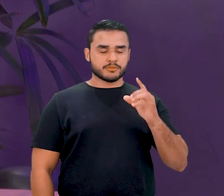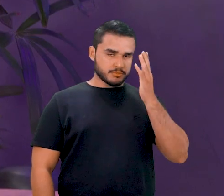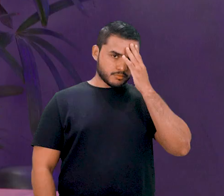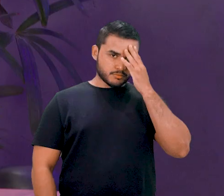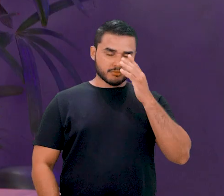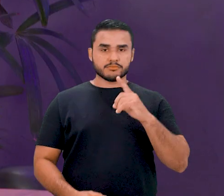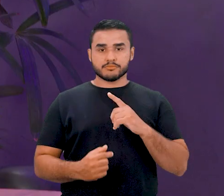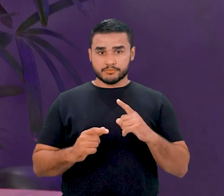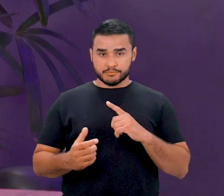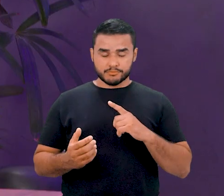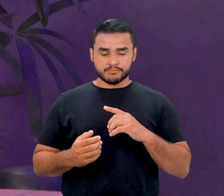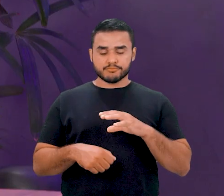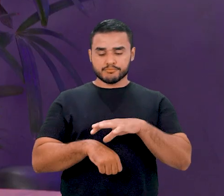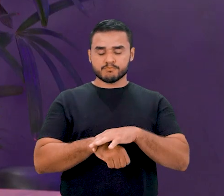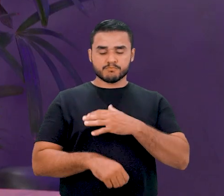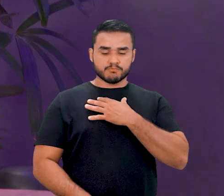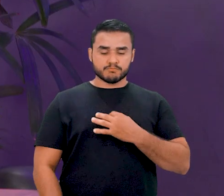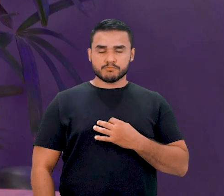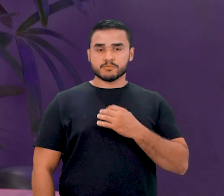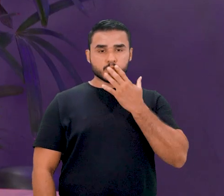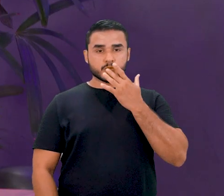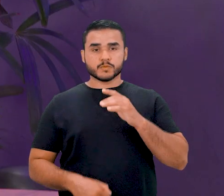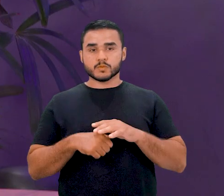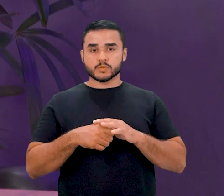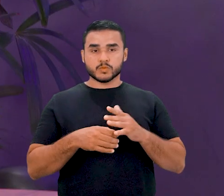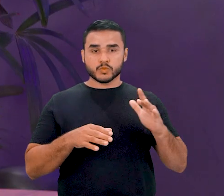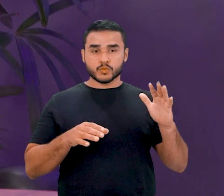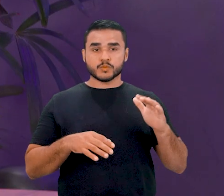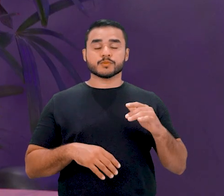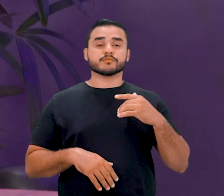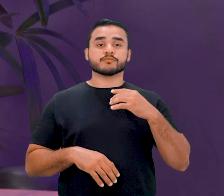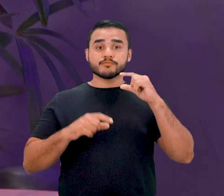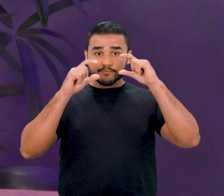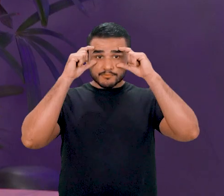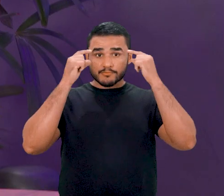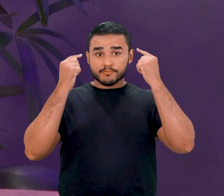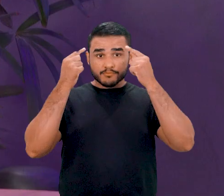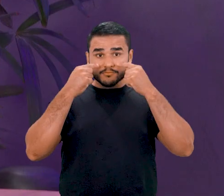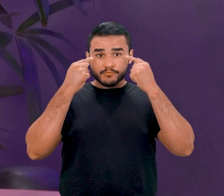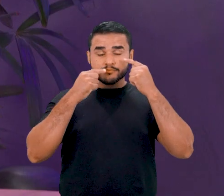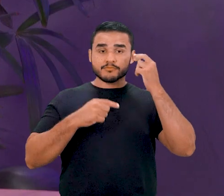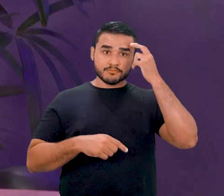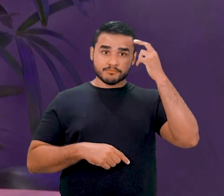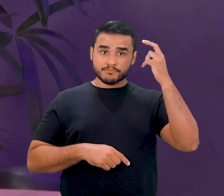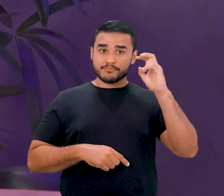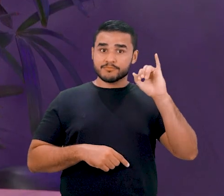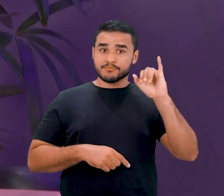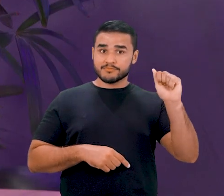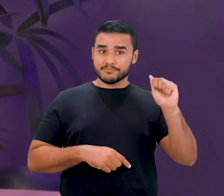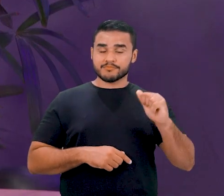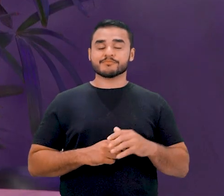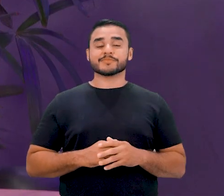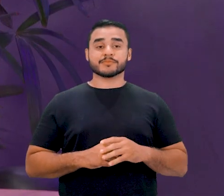não. Estou usando acessórios dourados, um óculos com armação preta, com inteligência artificial. E não dá pra ver, mas